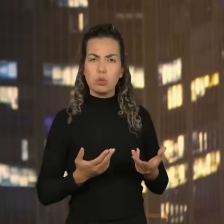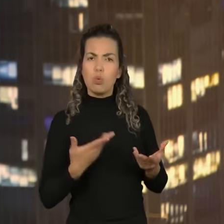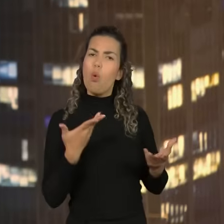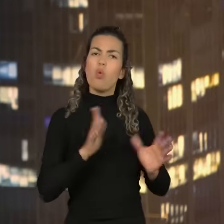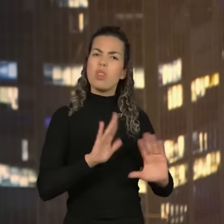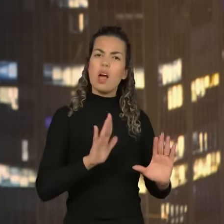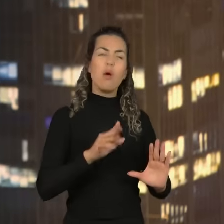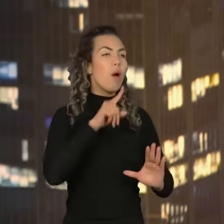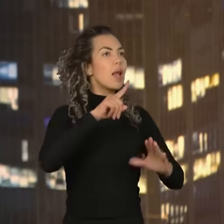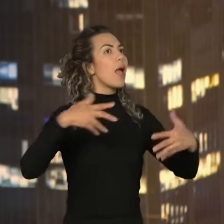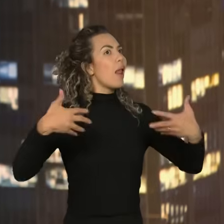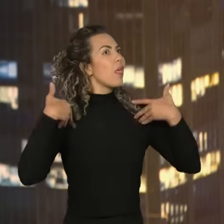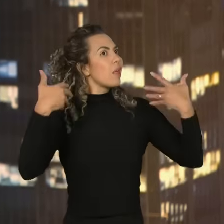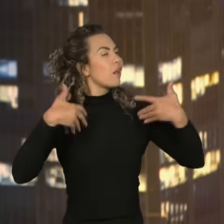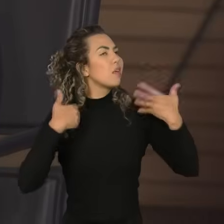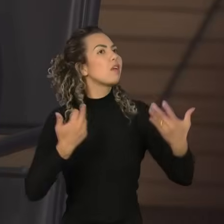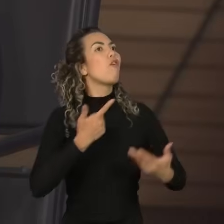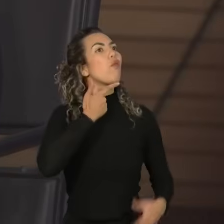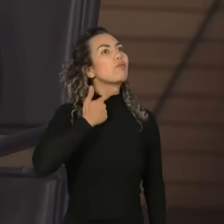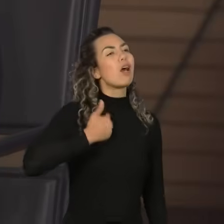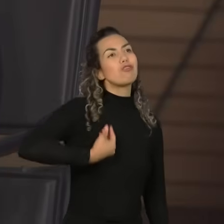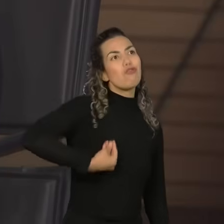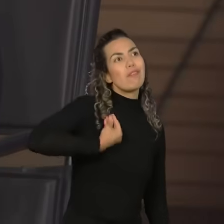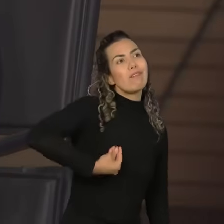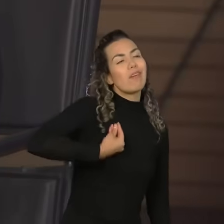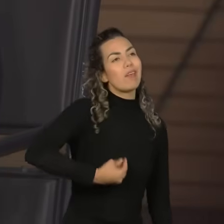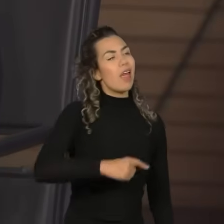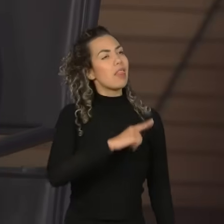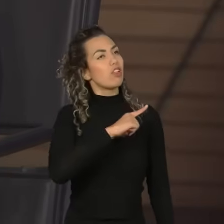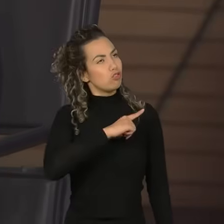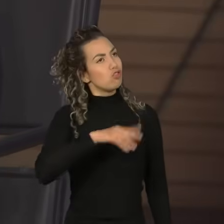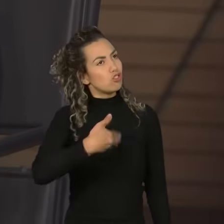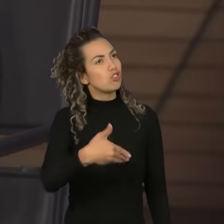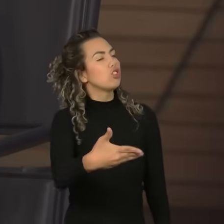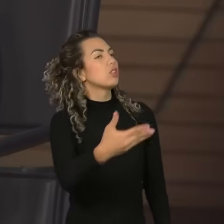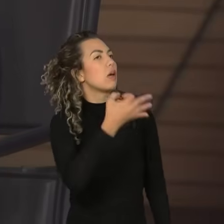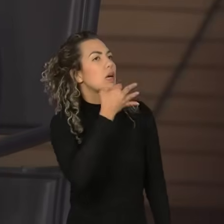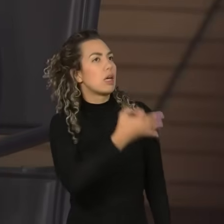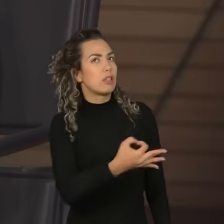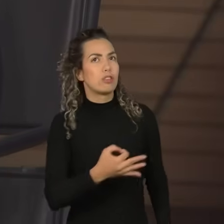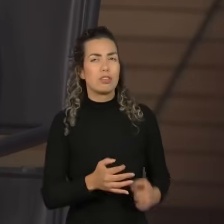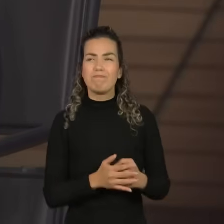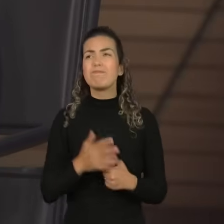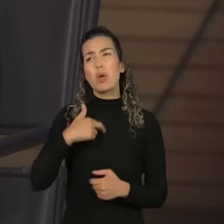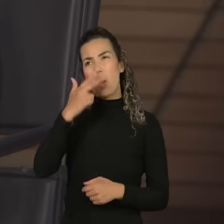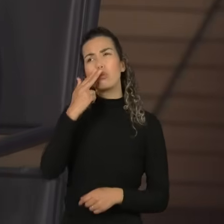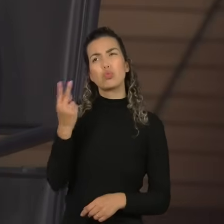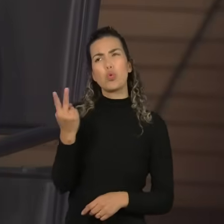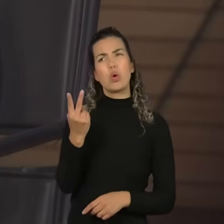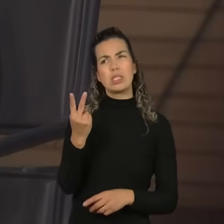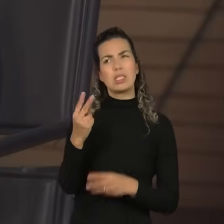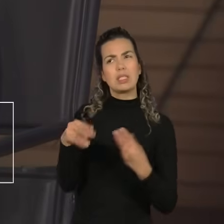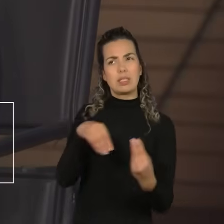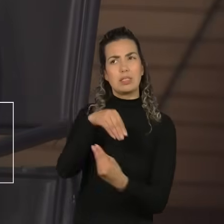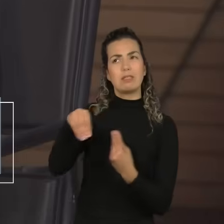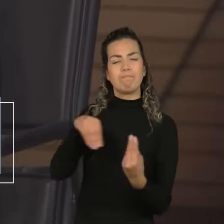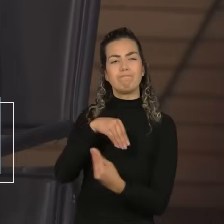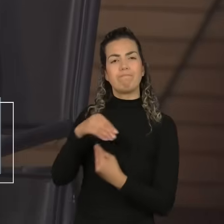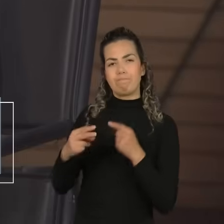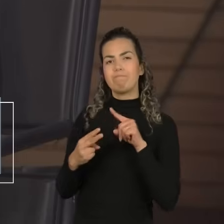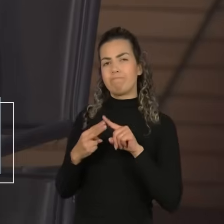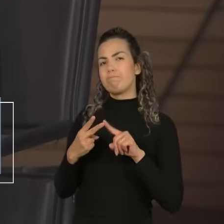de viver ainda estava ali presente nessa obra? Eu acho que as duas coisas, né? Quer dizer,